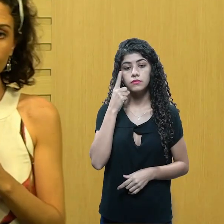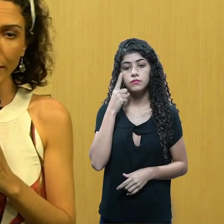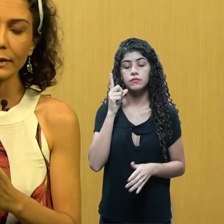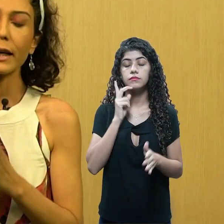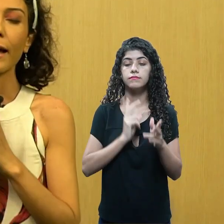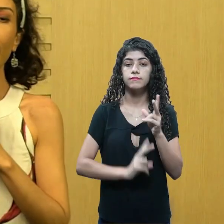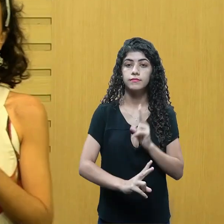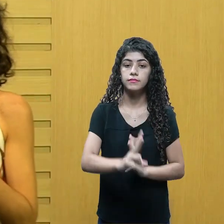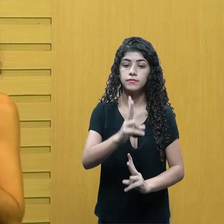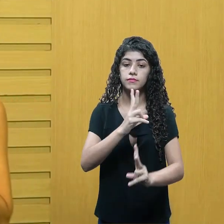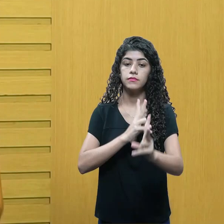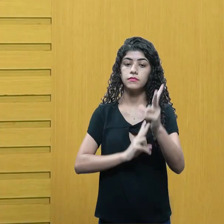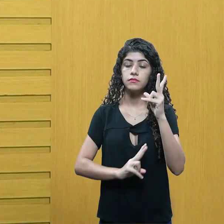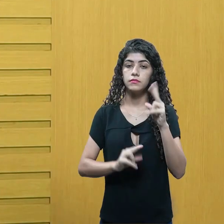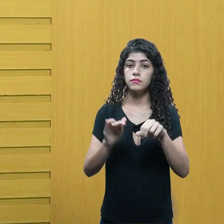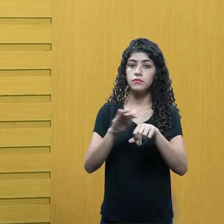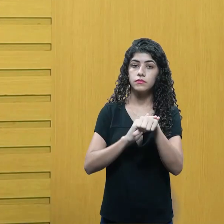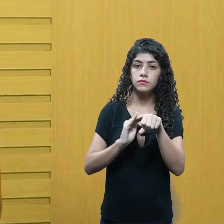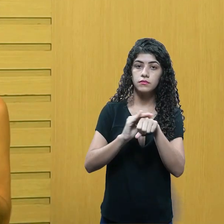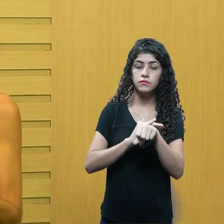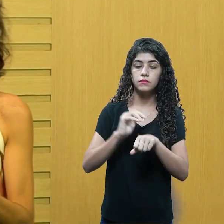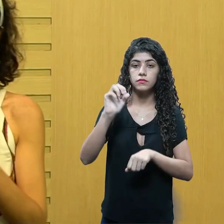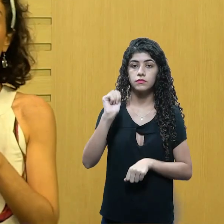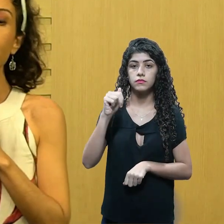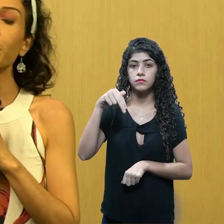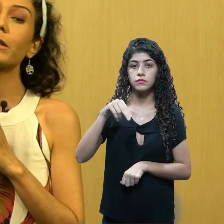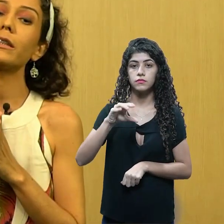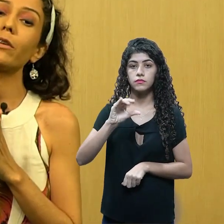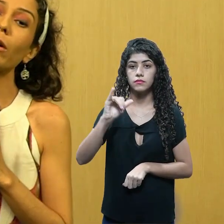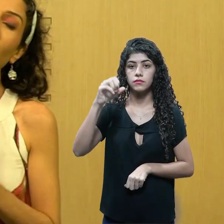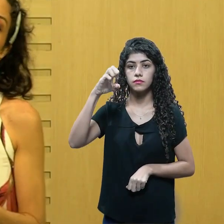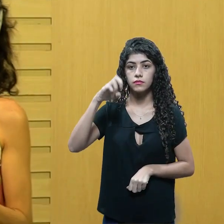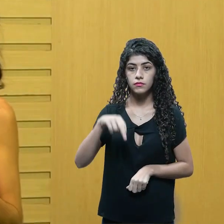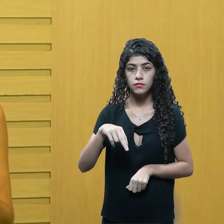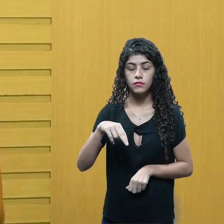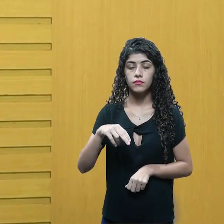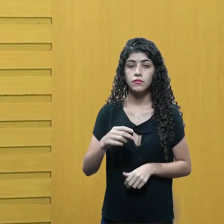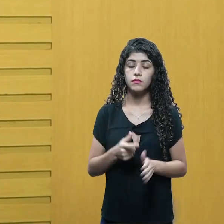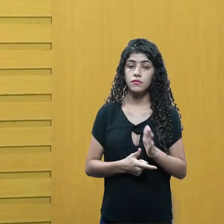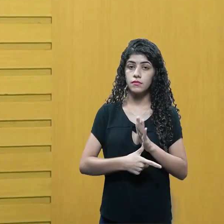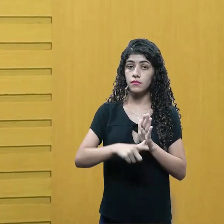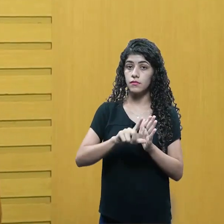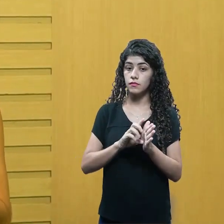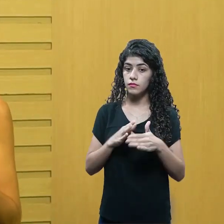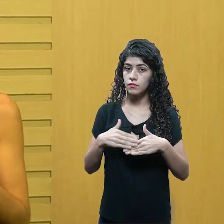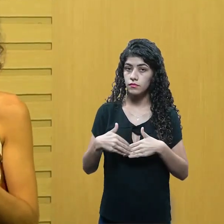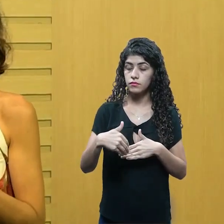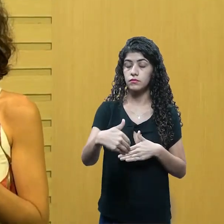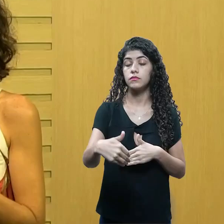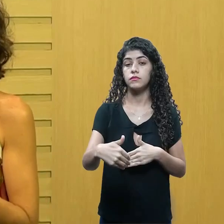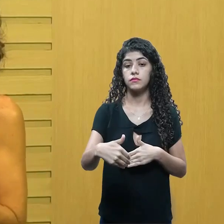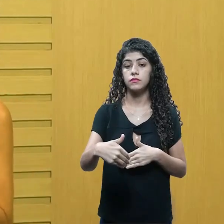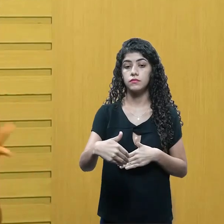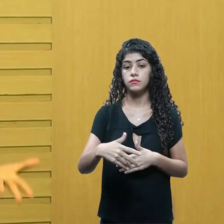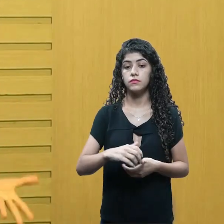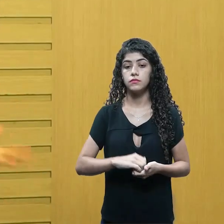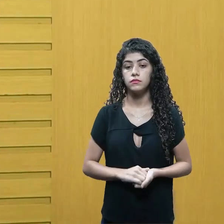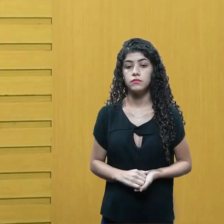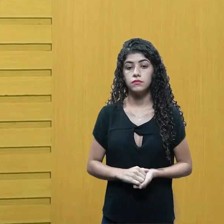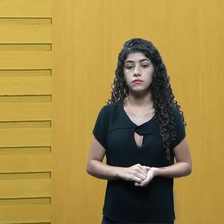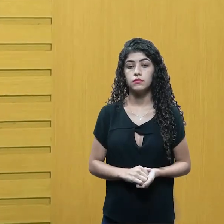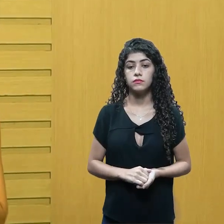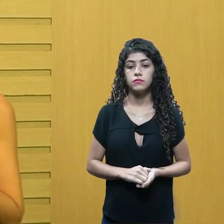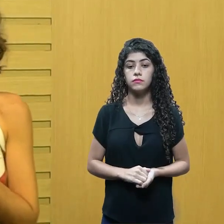de dúvidas, entre em contato direto com a Ancine, se possível, antes de prosseguir com a produção. Como